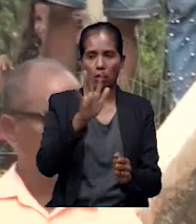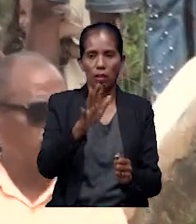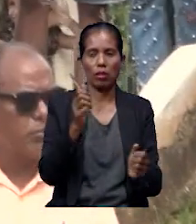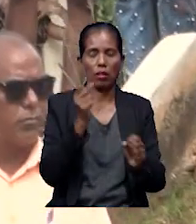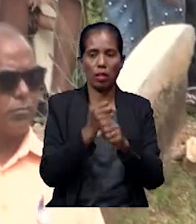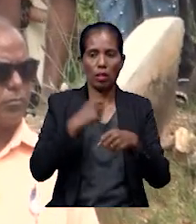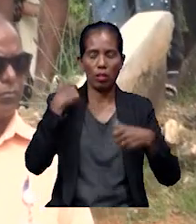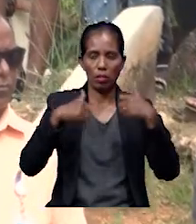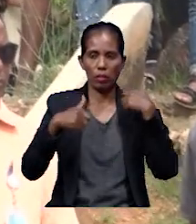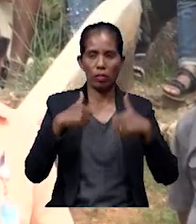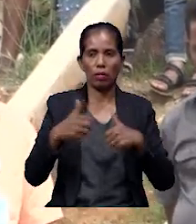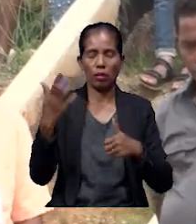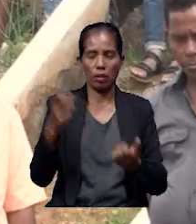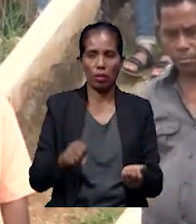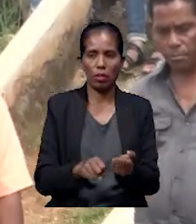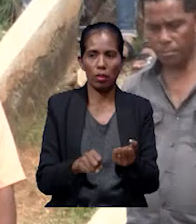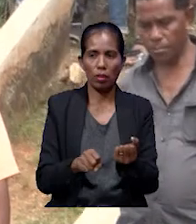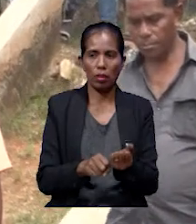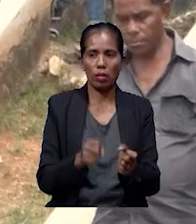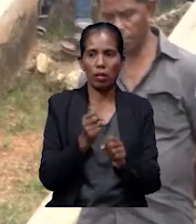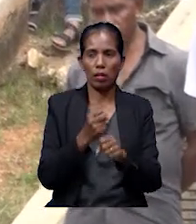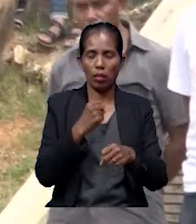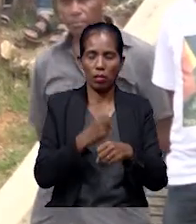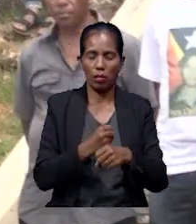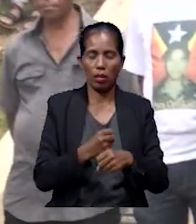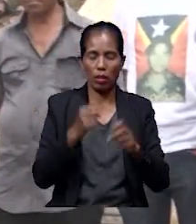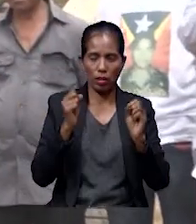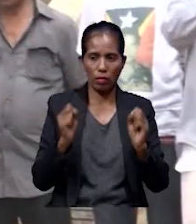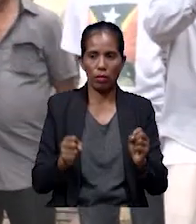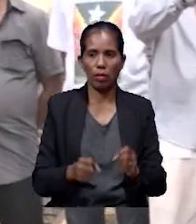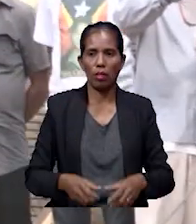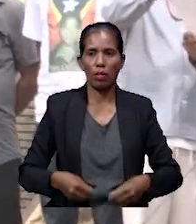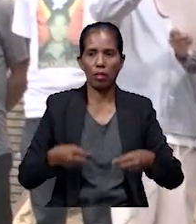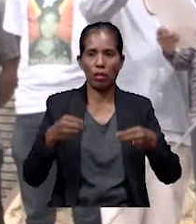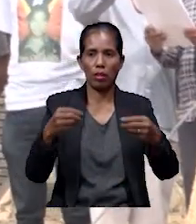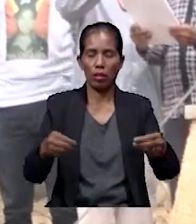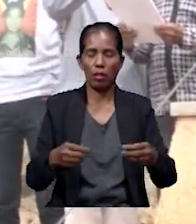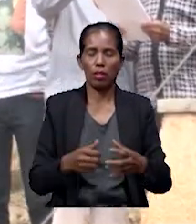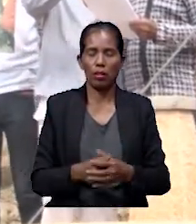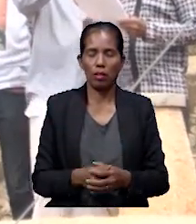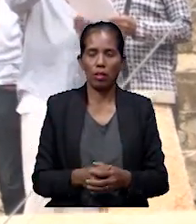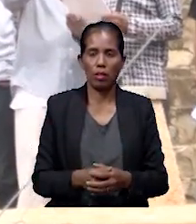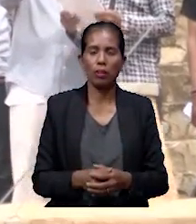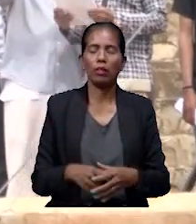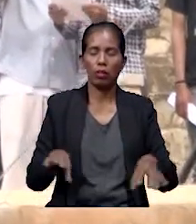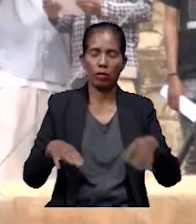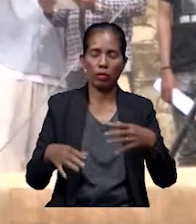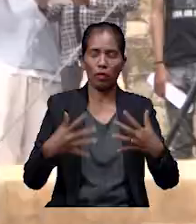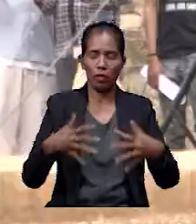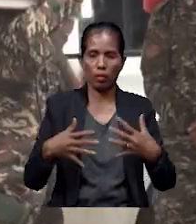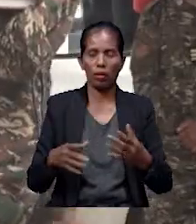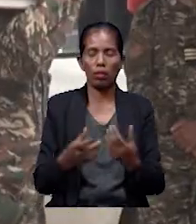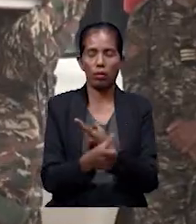de resistência e a base de apoio, o de halo rede Caixa Clandestina, atu funciona rede clandestina, o de luta para a libertação